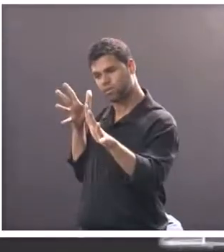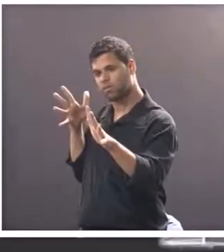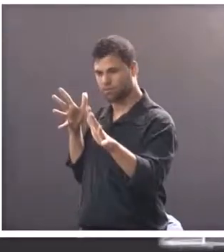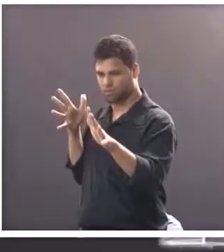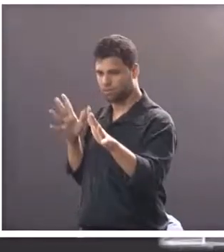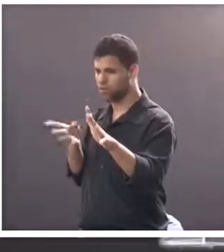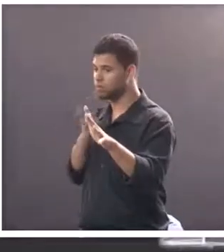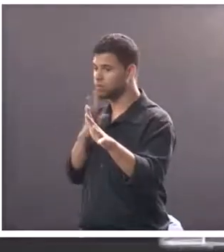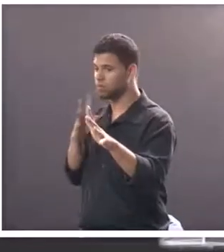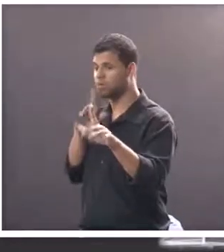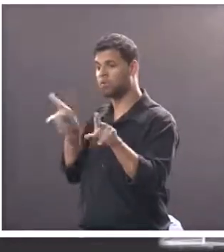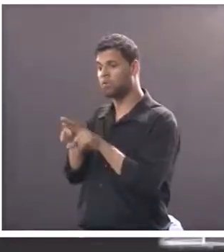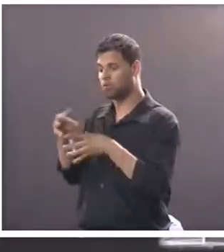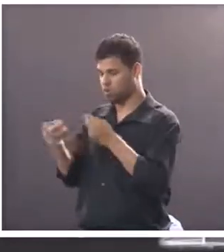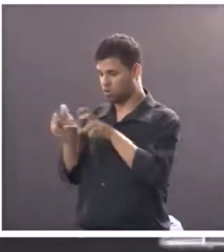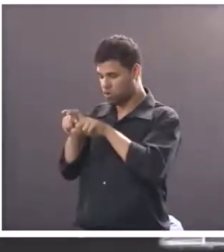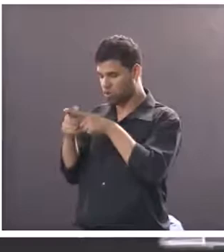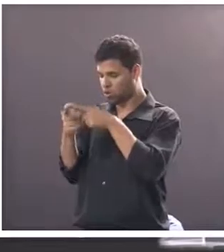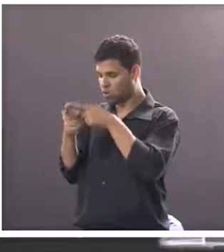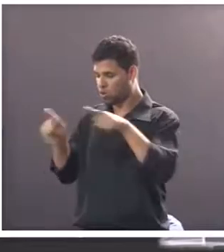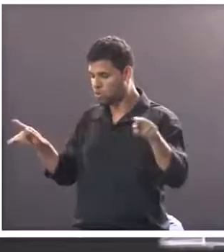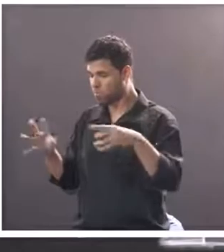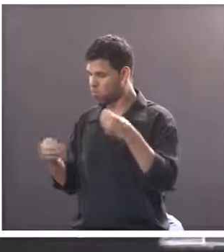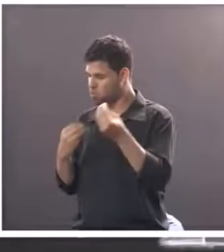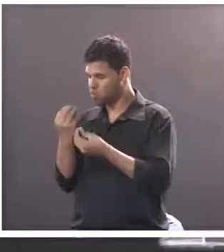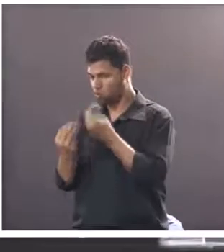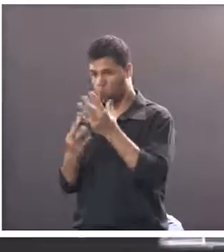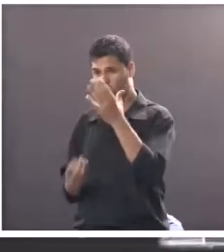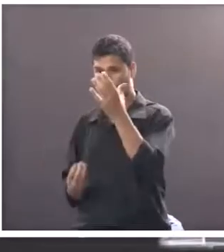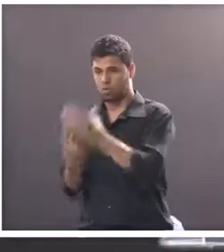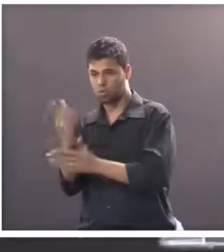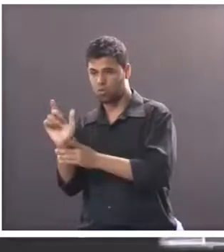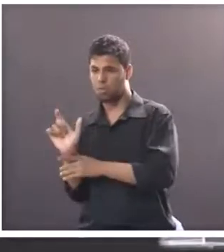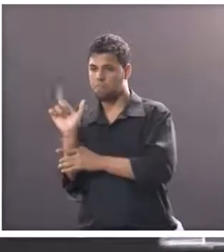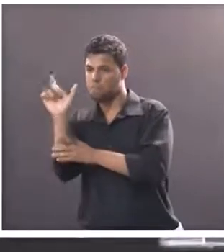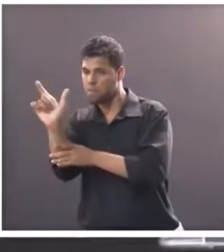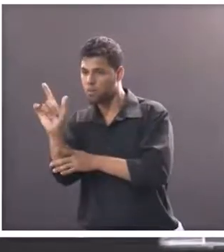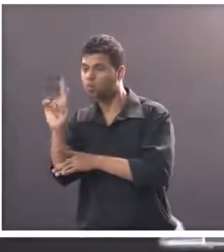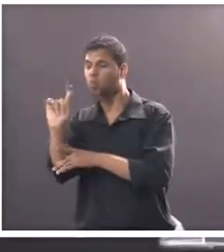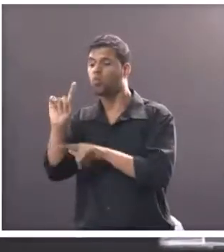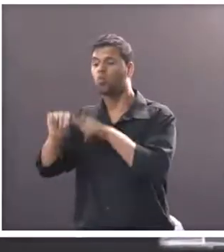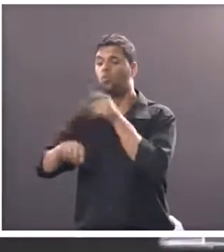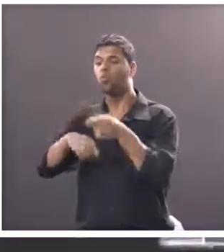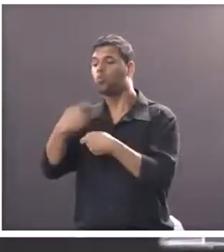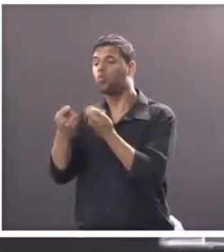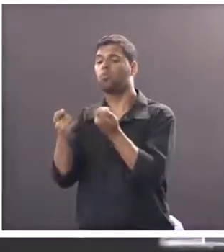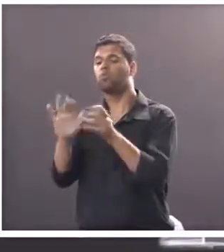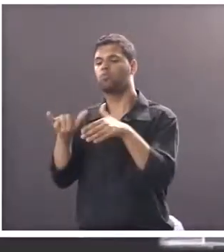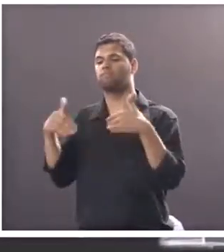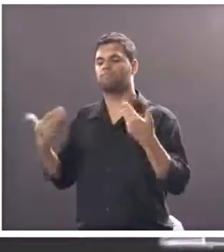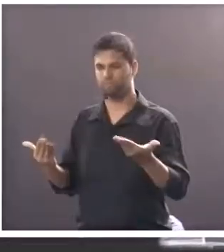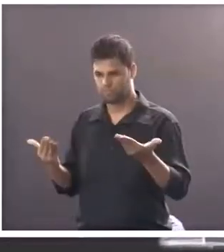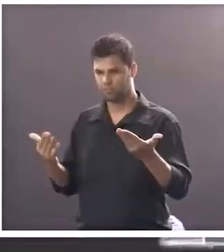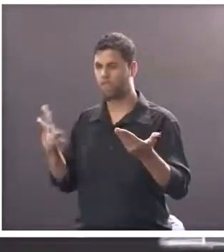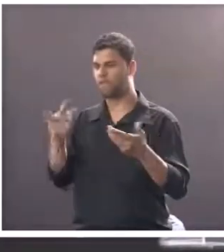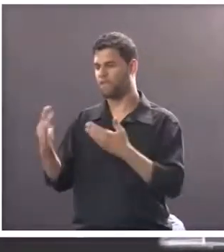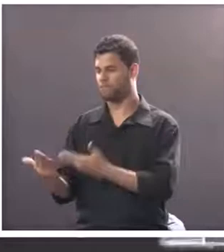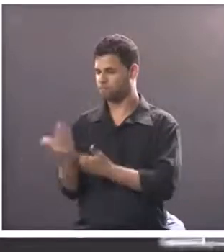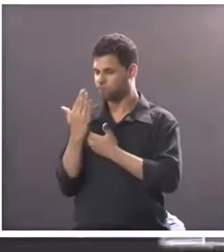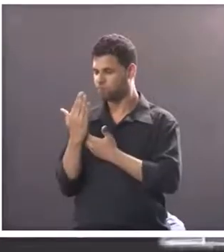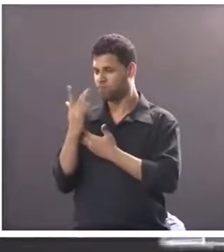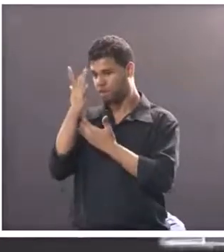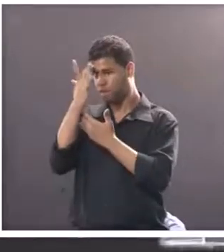conhecimento etimológico de como surgiu ali aquela palavra, o que significa aquela palavra. Tudo isso vai te ajudar e facilitar o